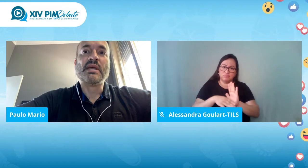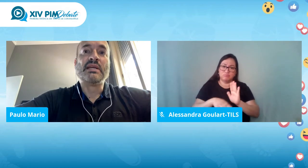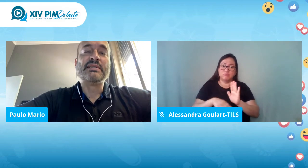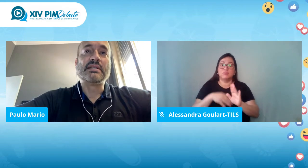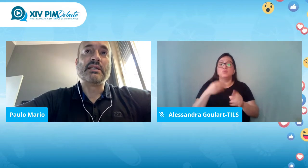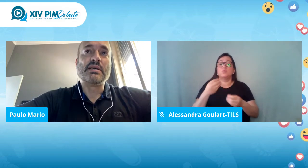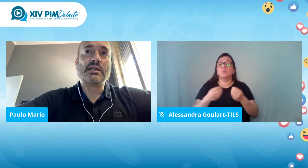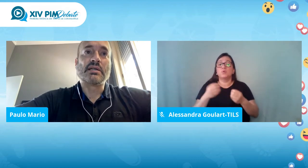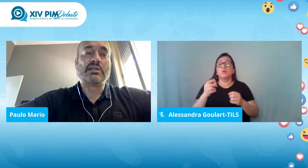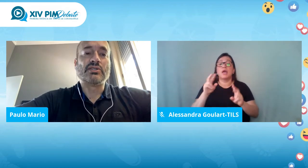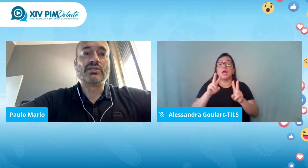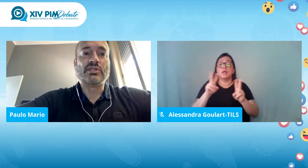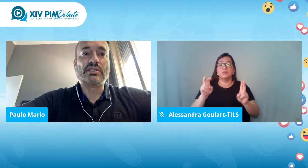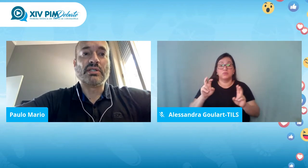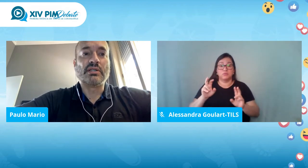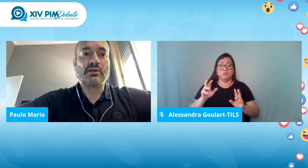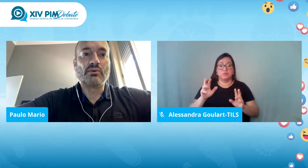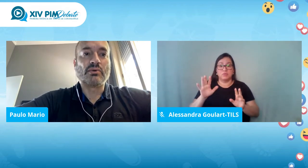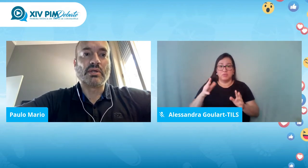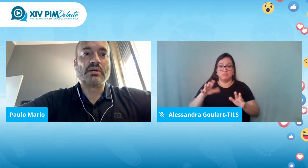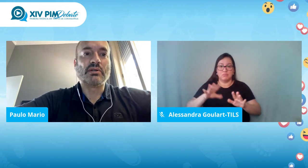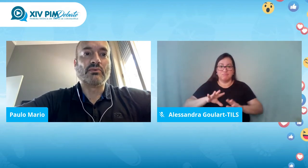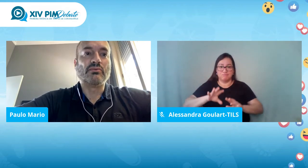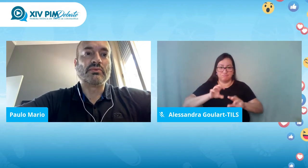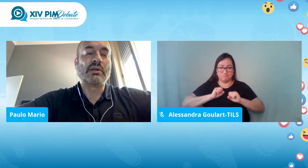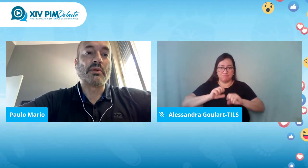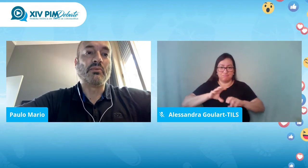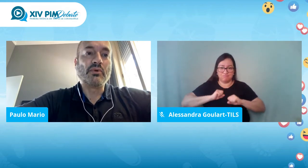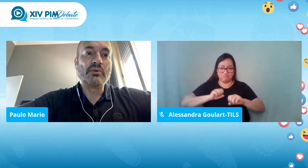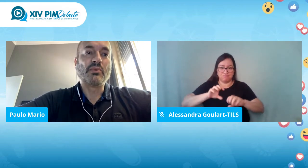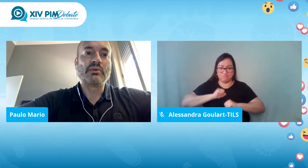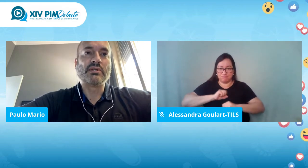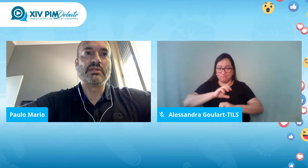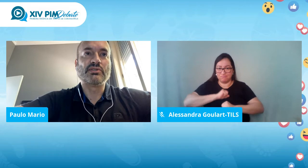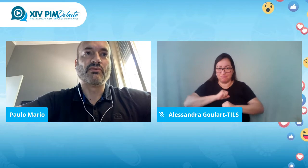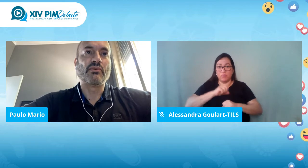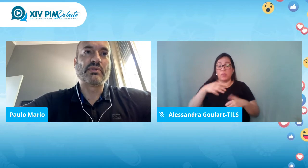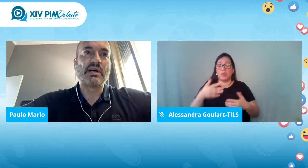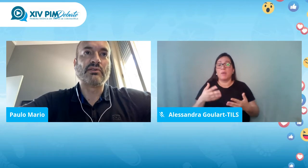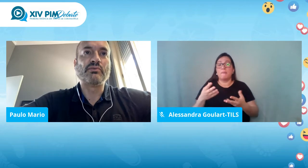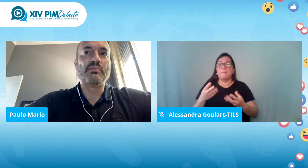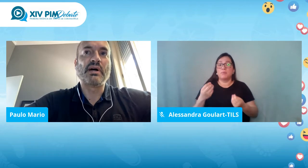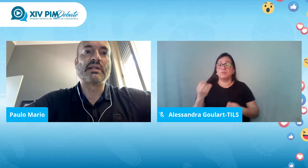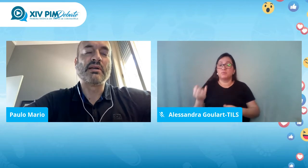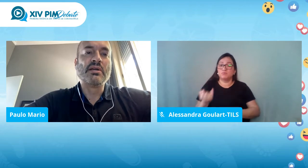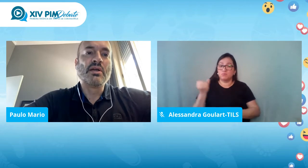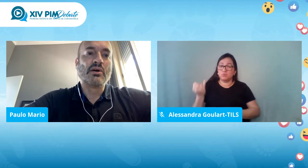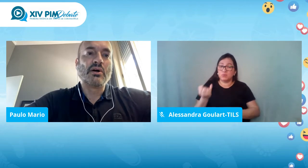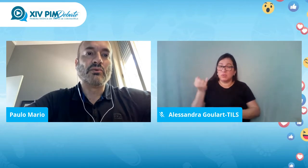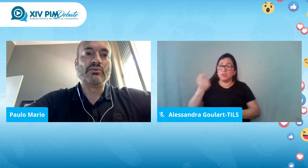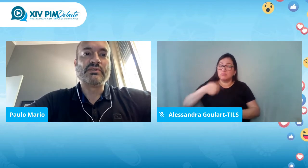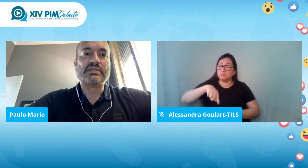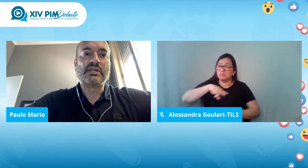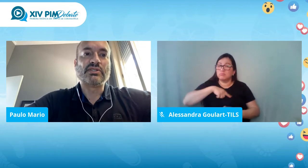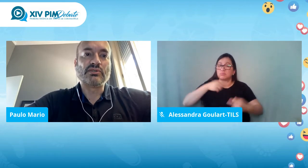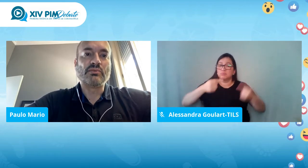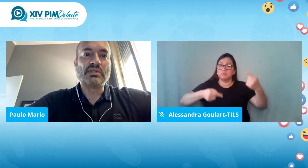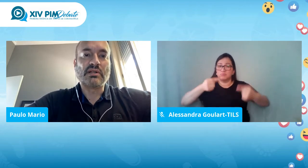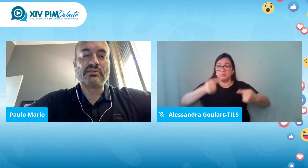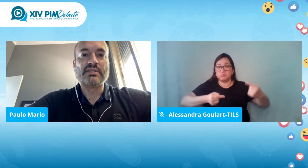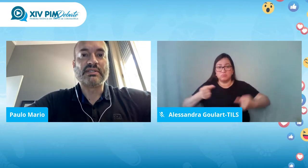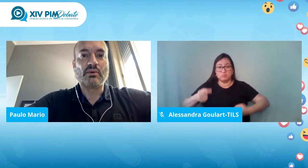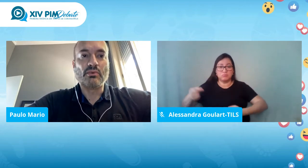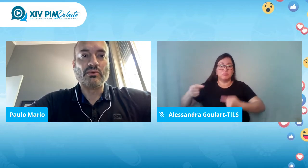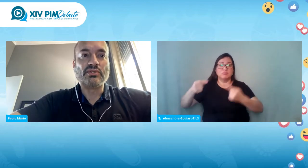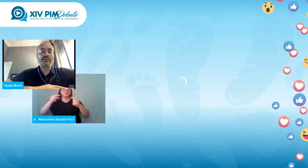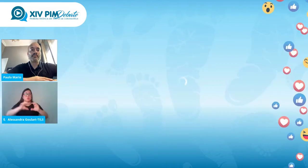né? Esse guia que a gente entendeu um trabalho muito importante voltado para os agentes